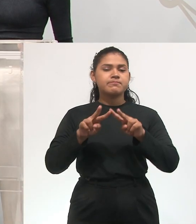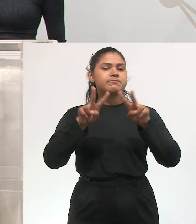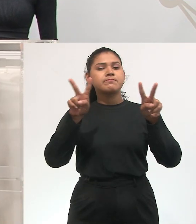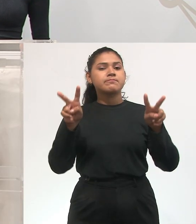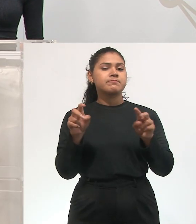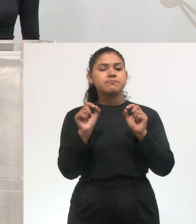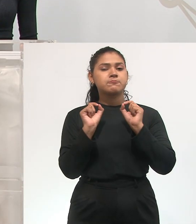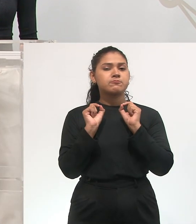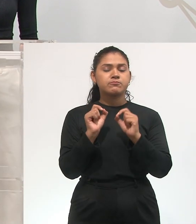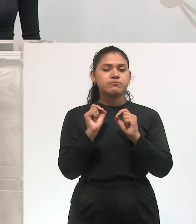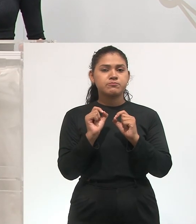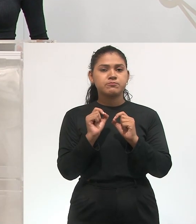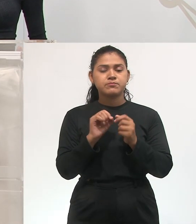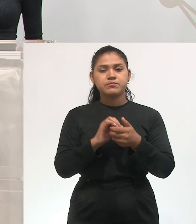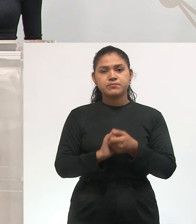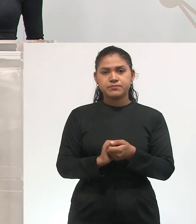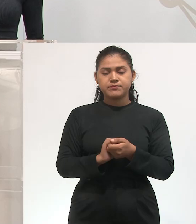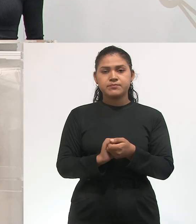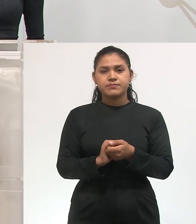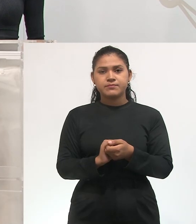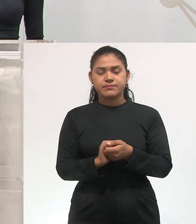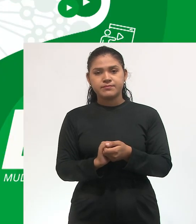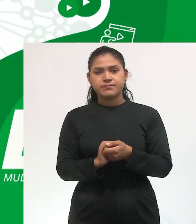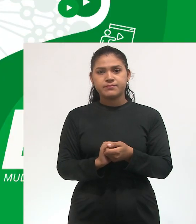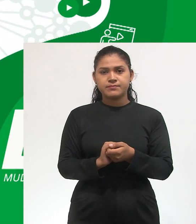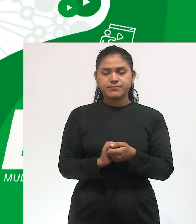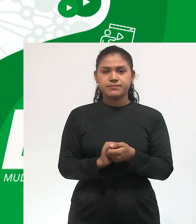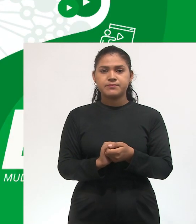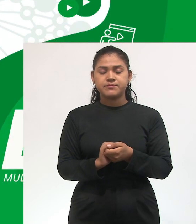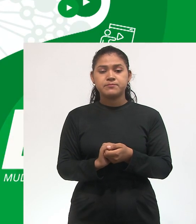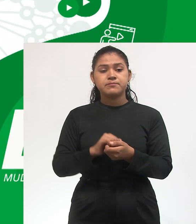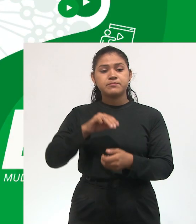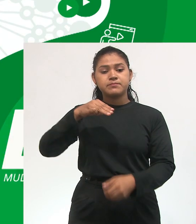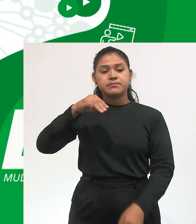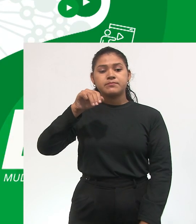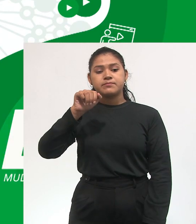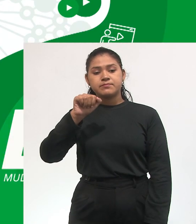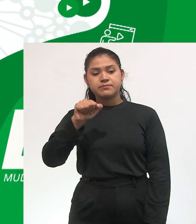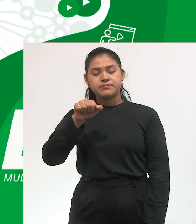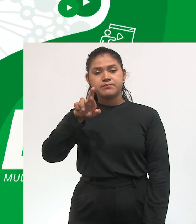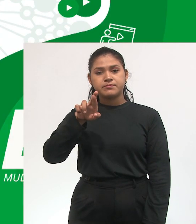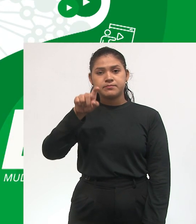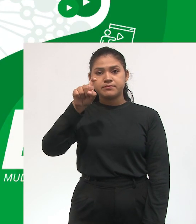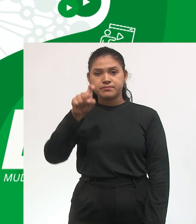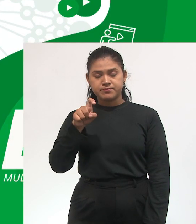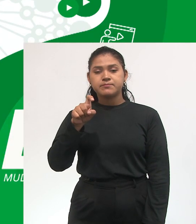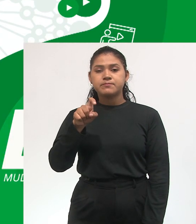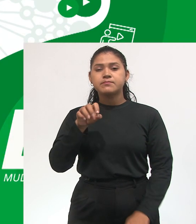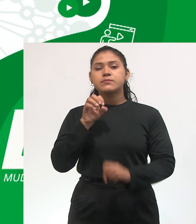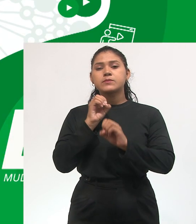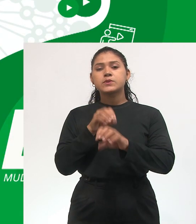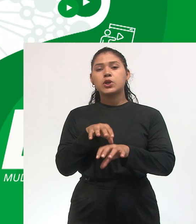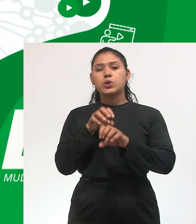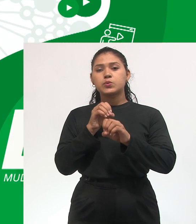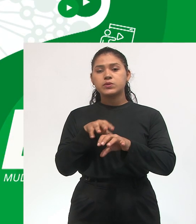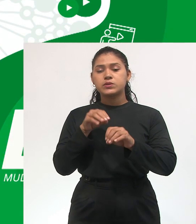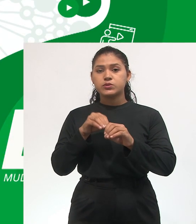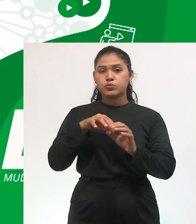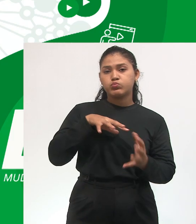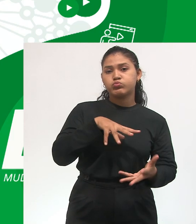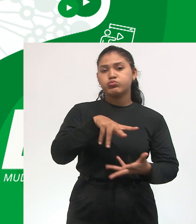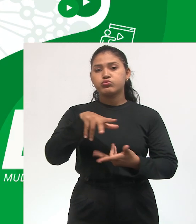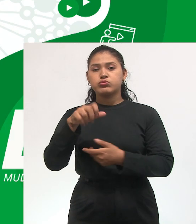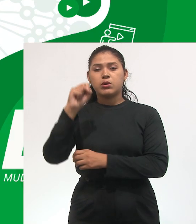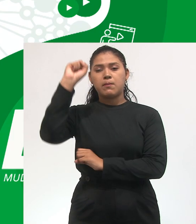tema Marx, sociedade e educação no mundo